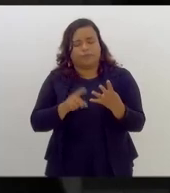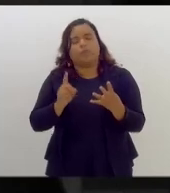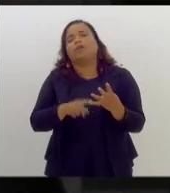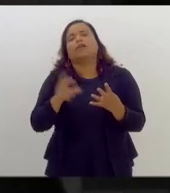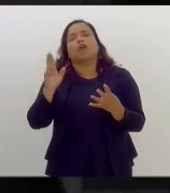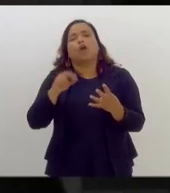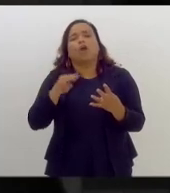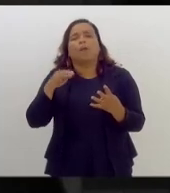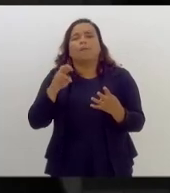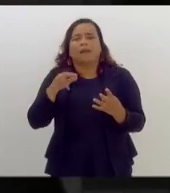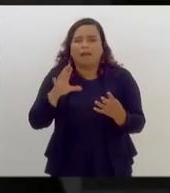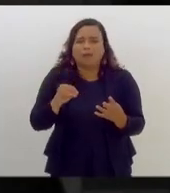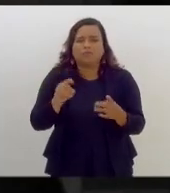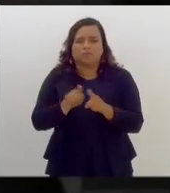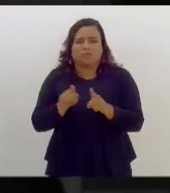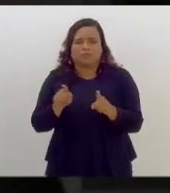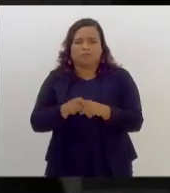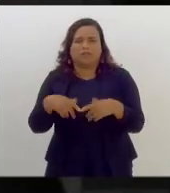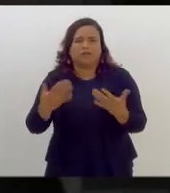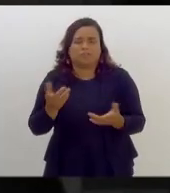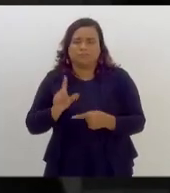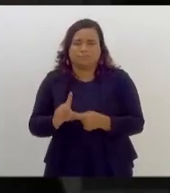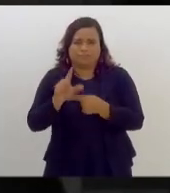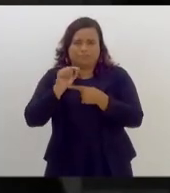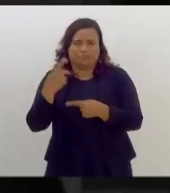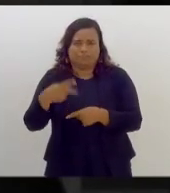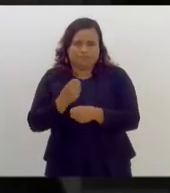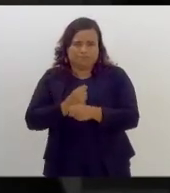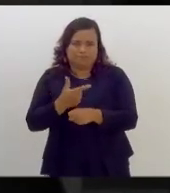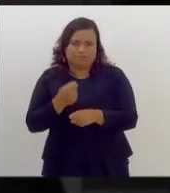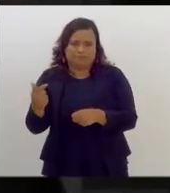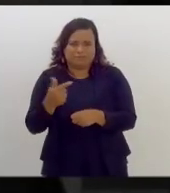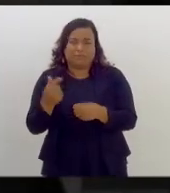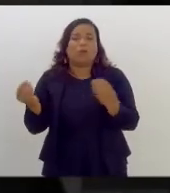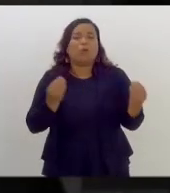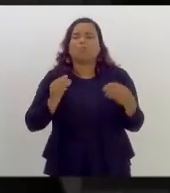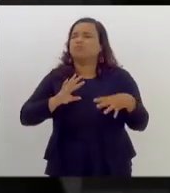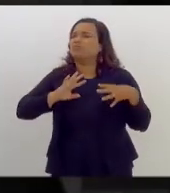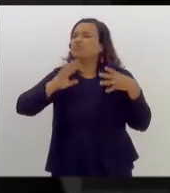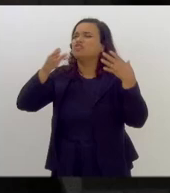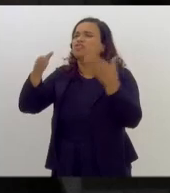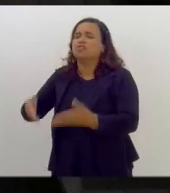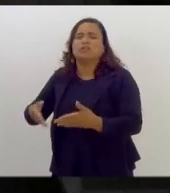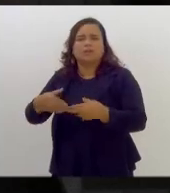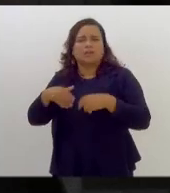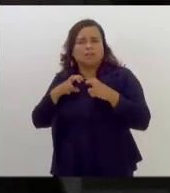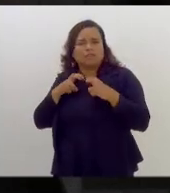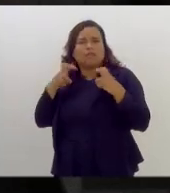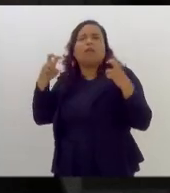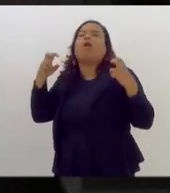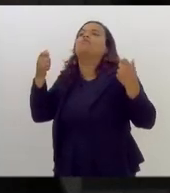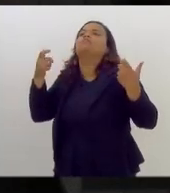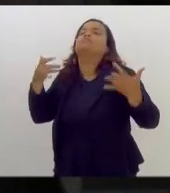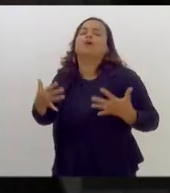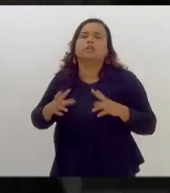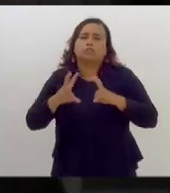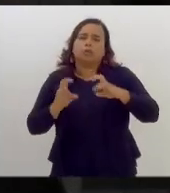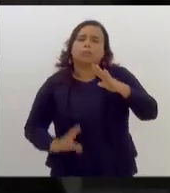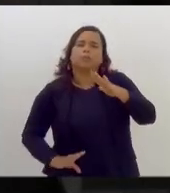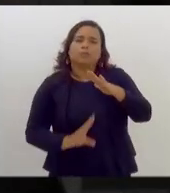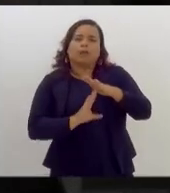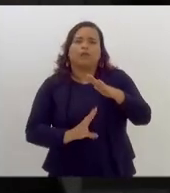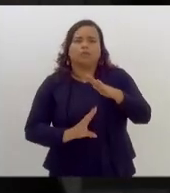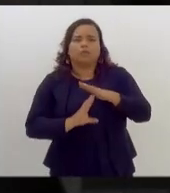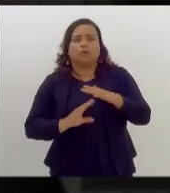de 2022, como podem agora estrilar e levantar a voz em relação ao teto de gastos?